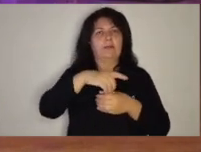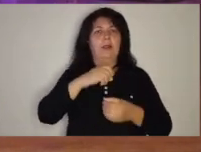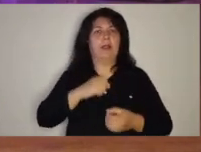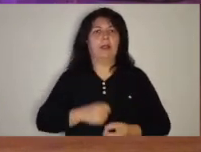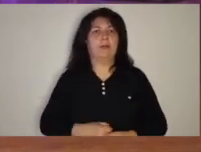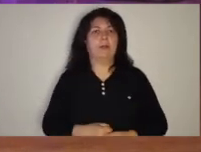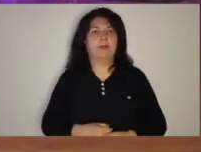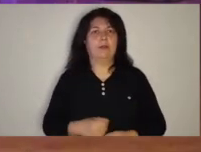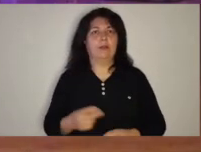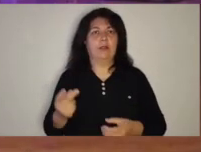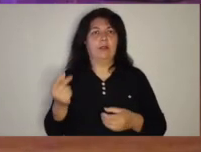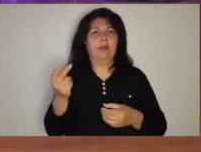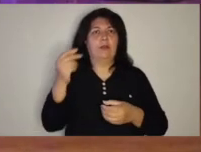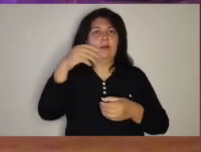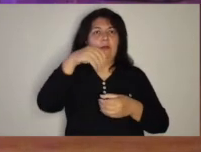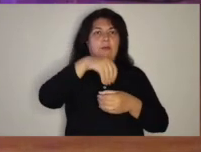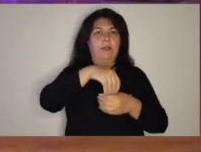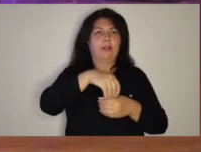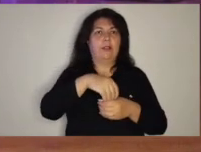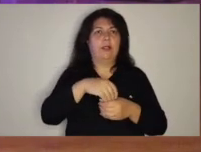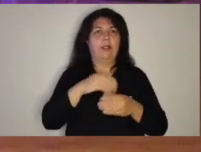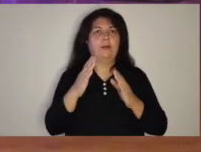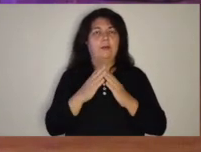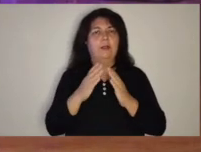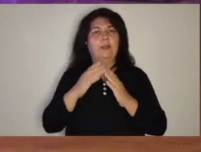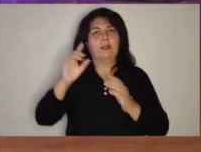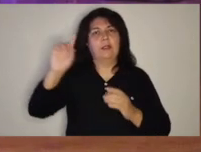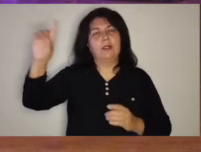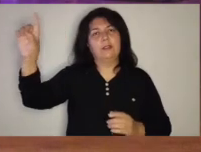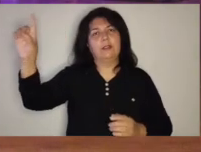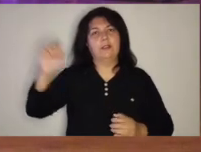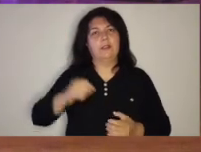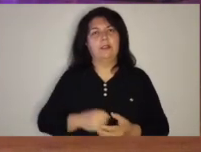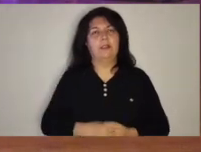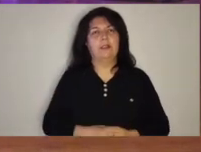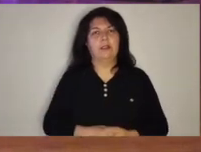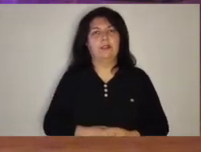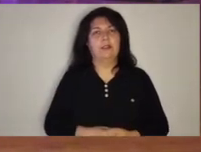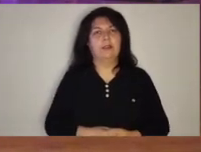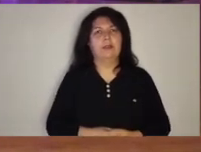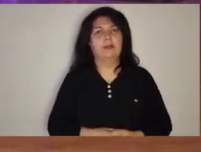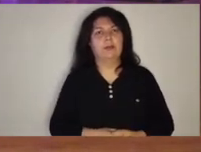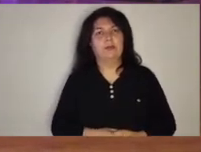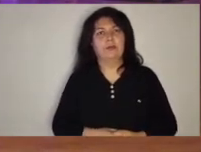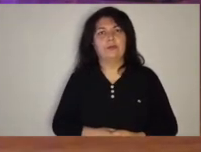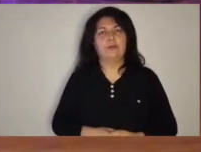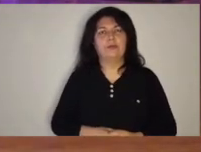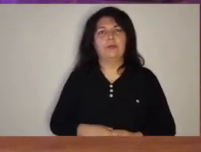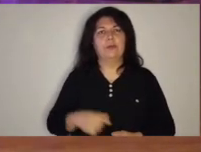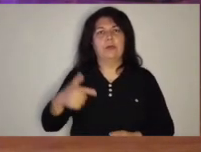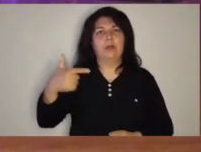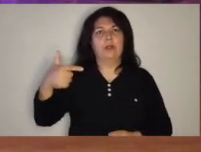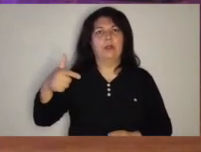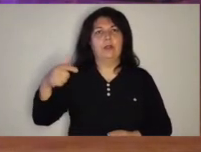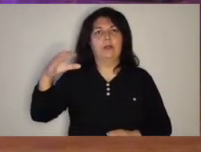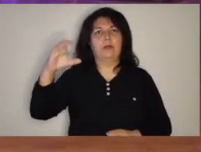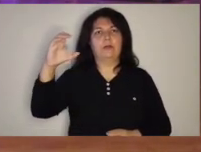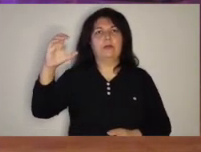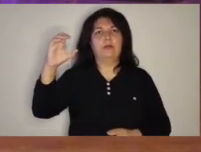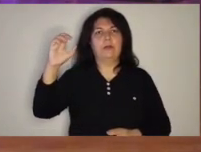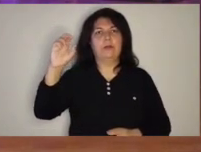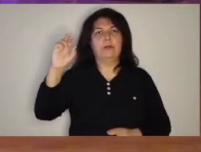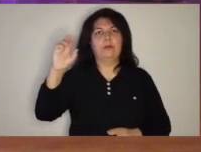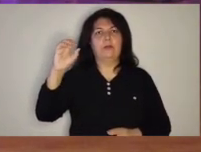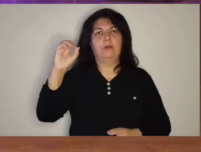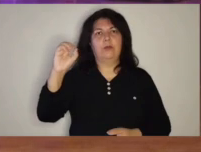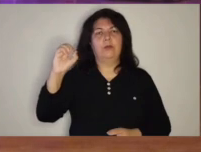dizimarmos e contribuir na casa de Deus. Momento que você também pode fazer isso, porque você vai ser mais